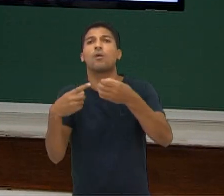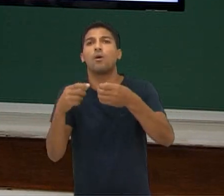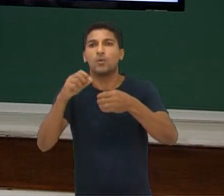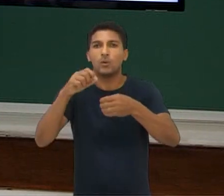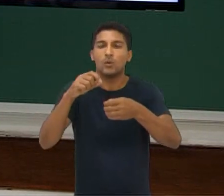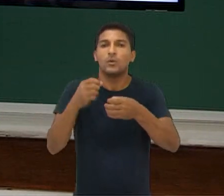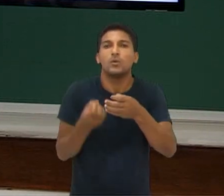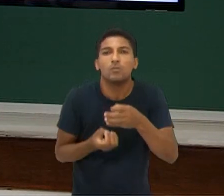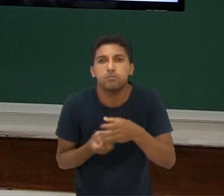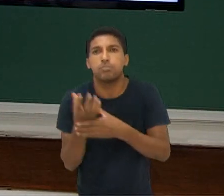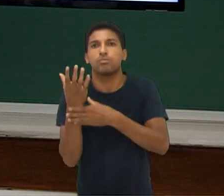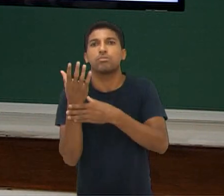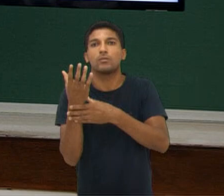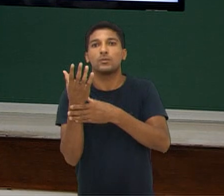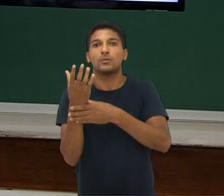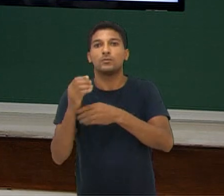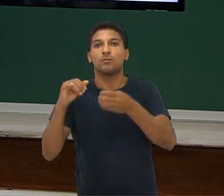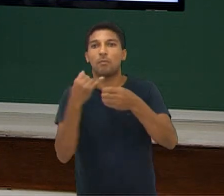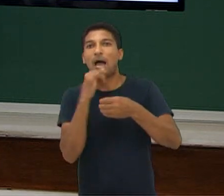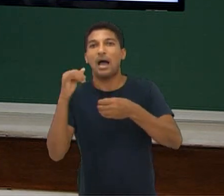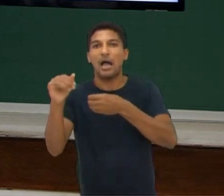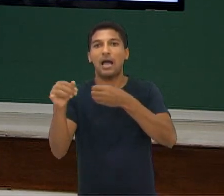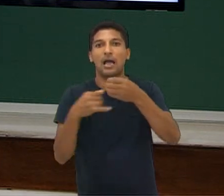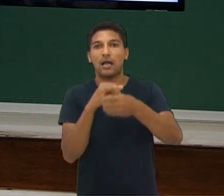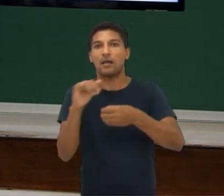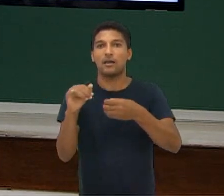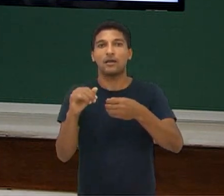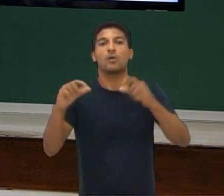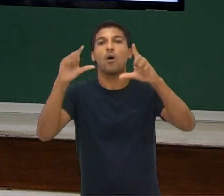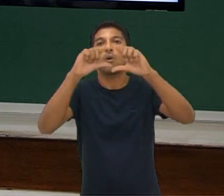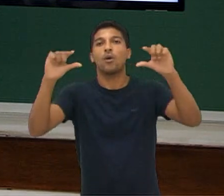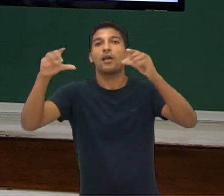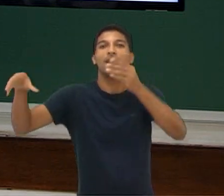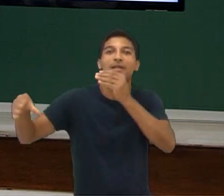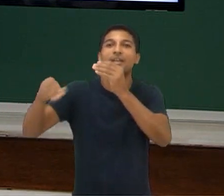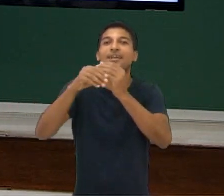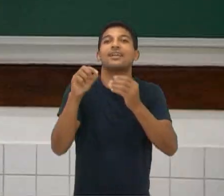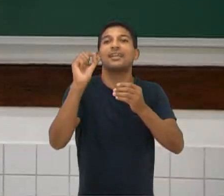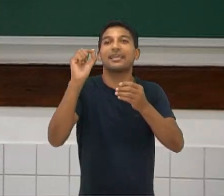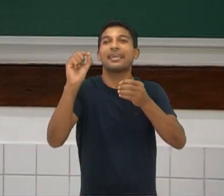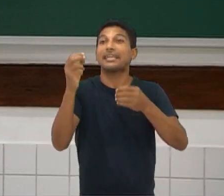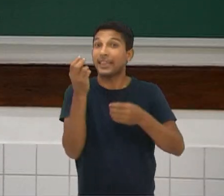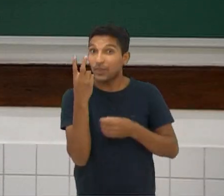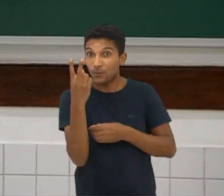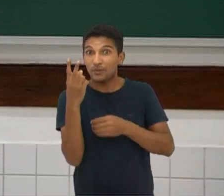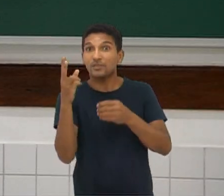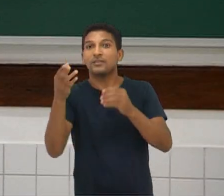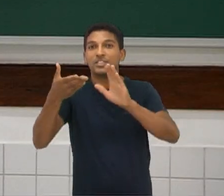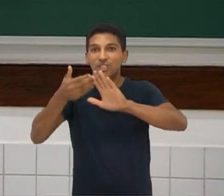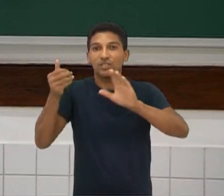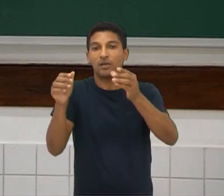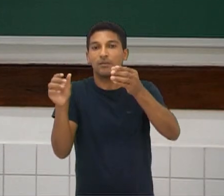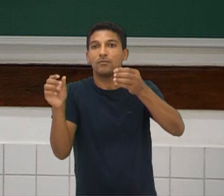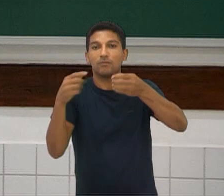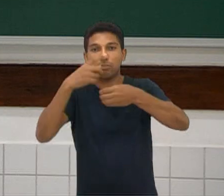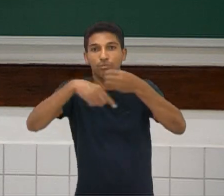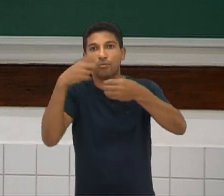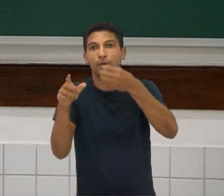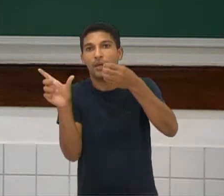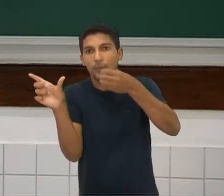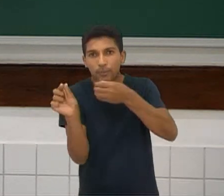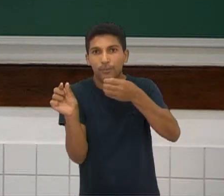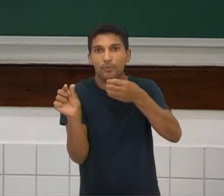que corresponde e que completa essa equação? Quem é que diminui dois números do número atômico